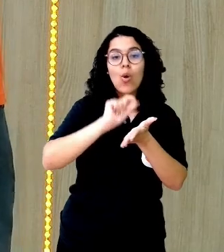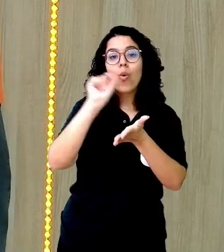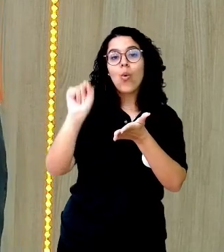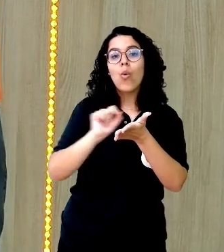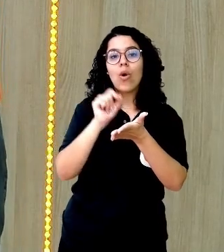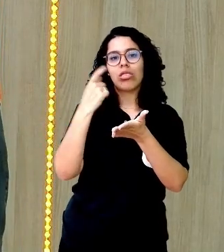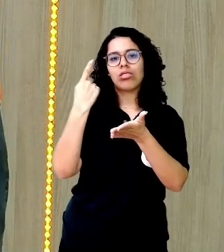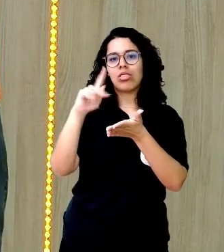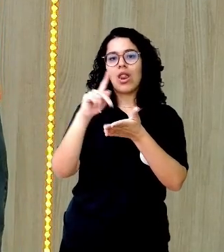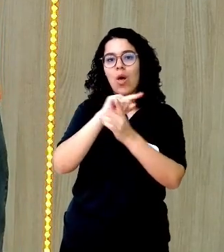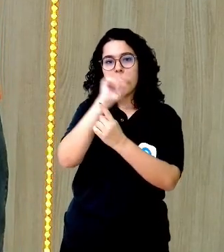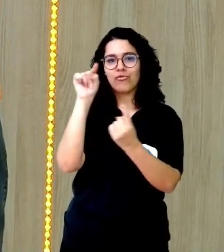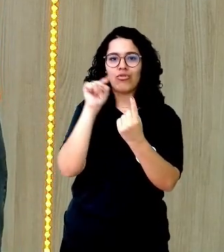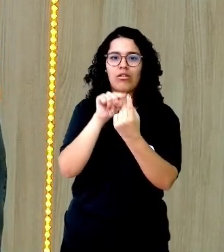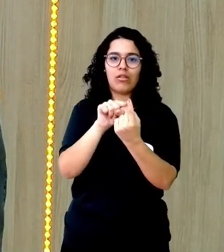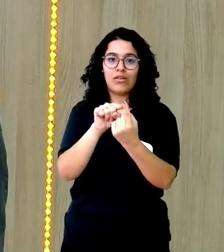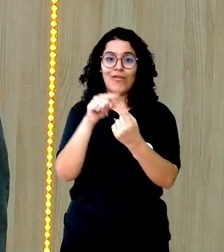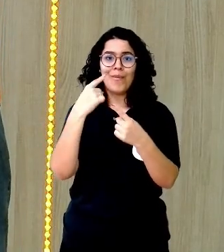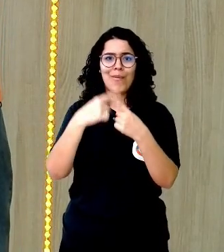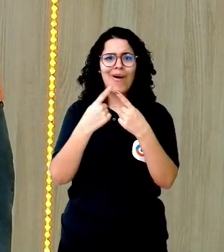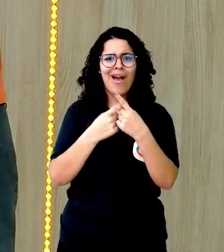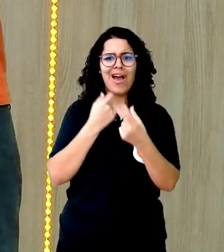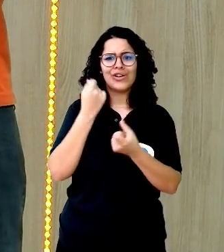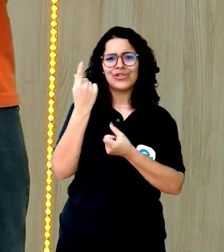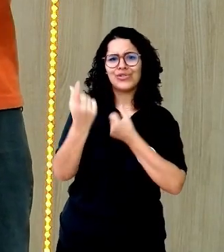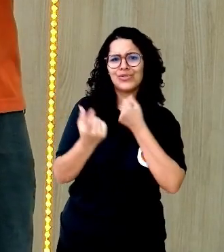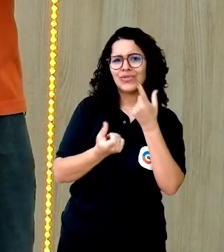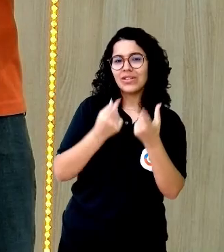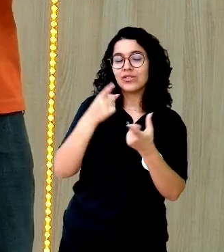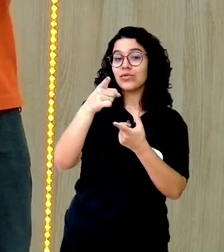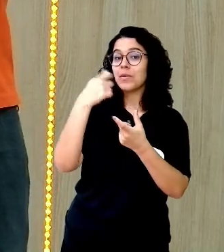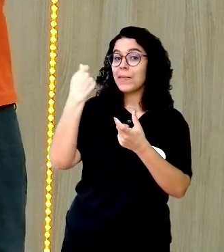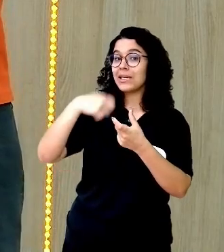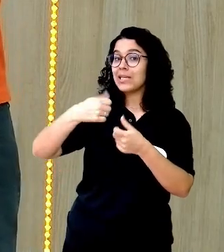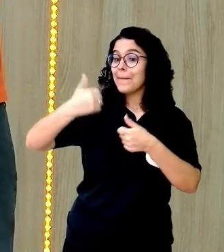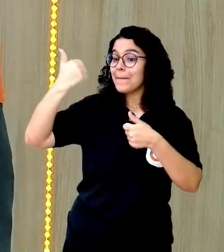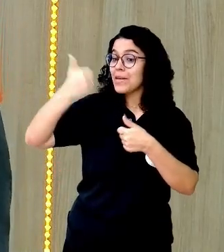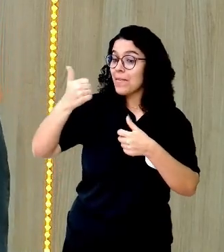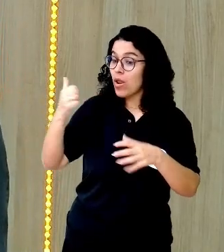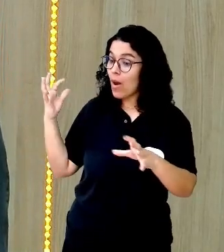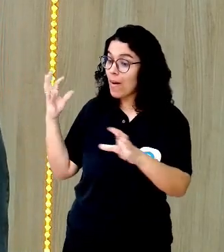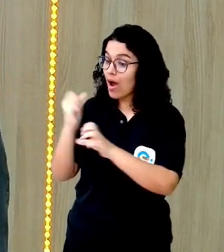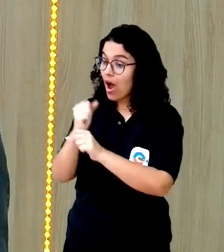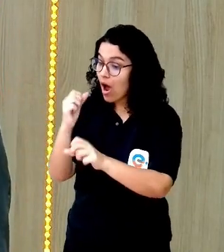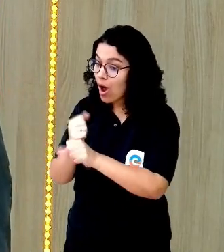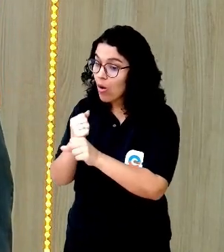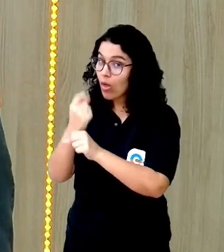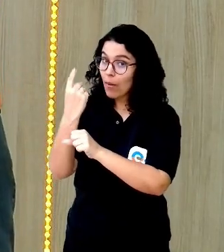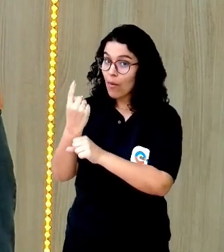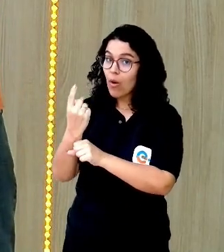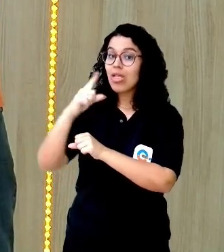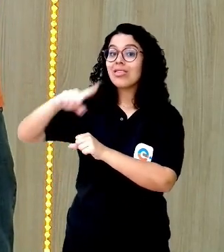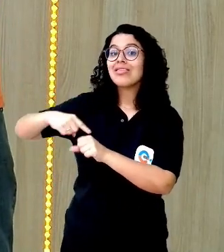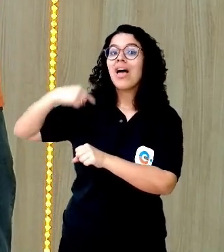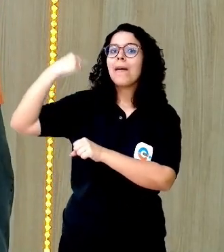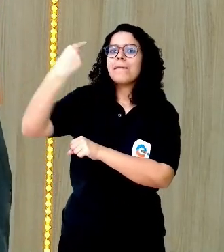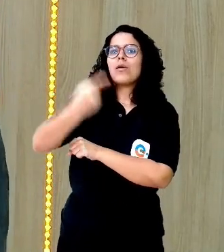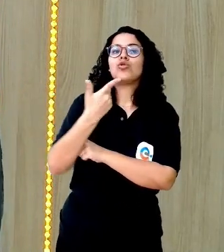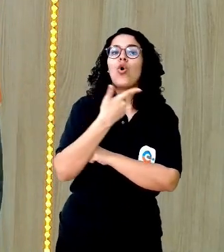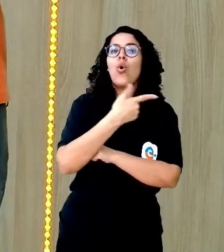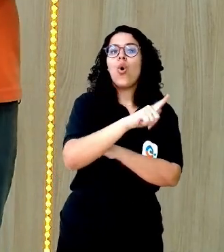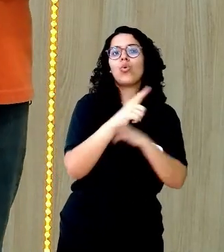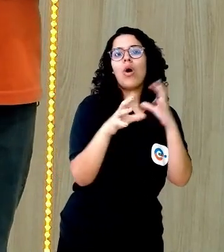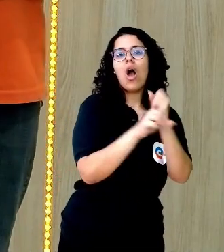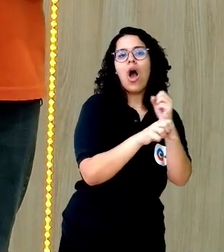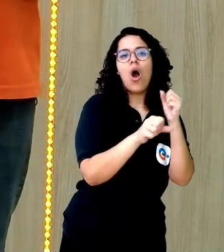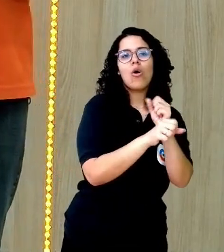um procedimento, você encontra alguns valores para depois você encontrar realmente o que a questão está ali pedindo. Então